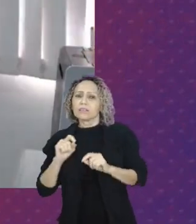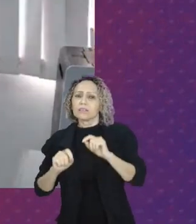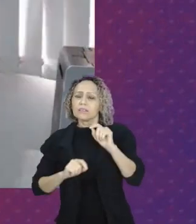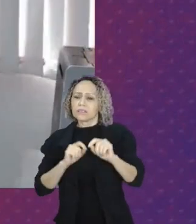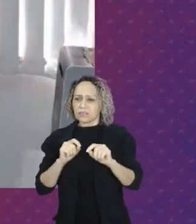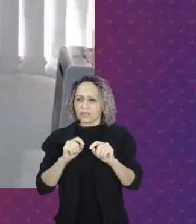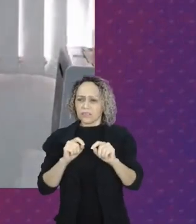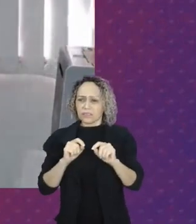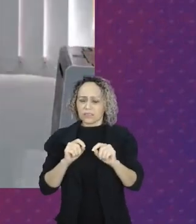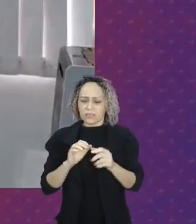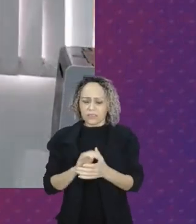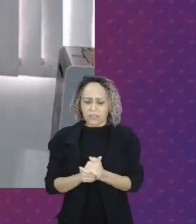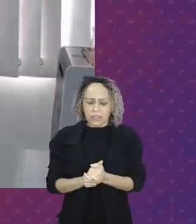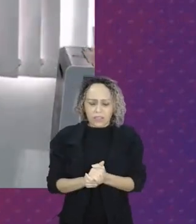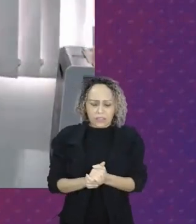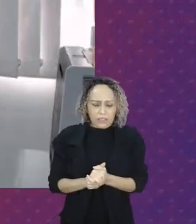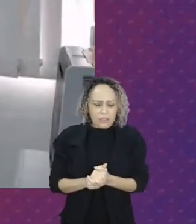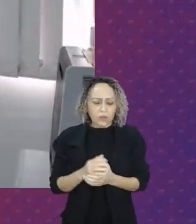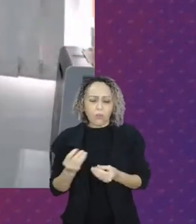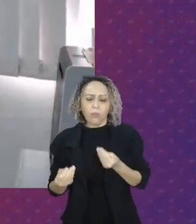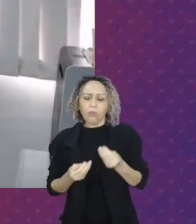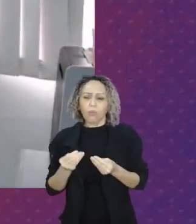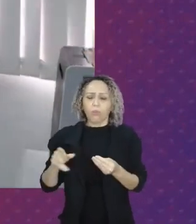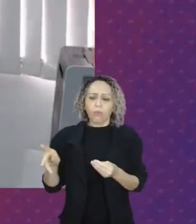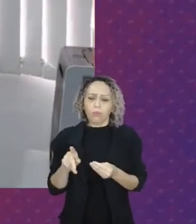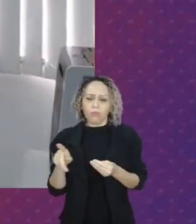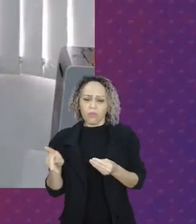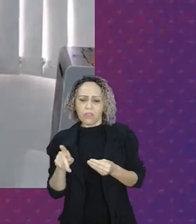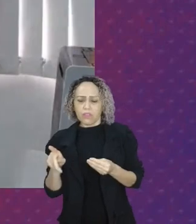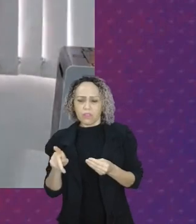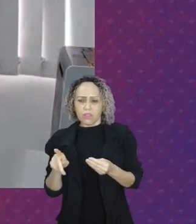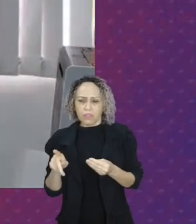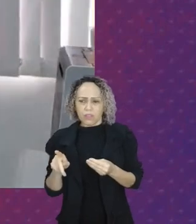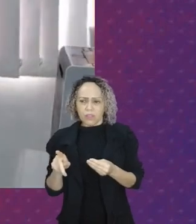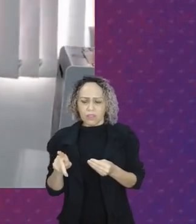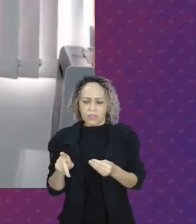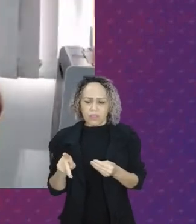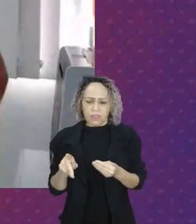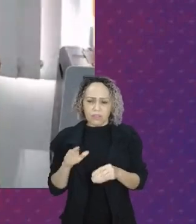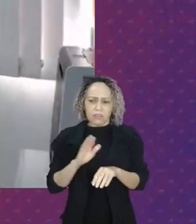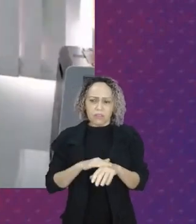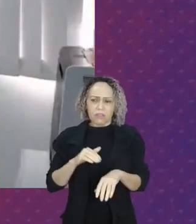voltando uma conexão com a fala da professora Lívia,